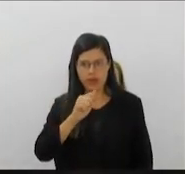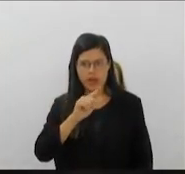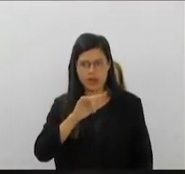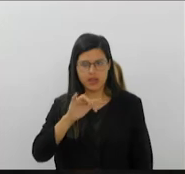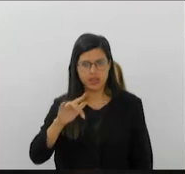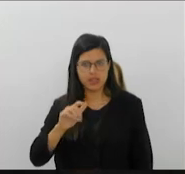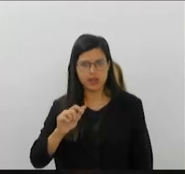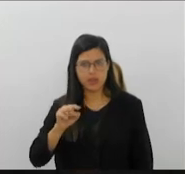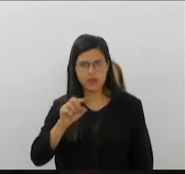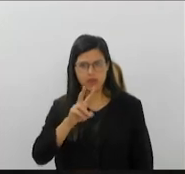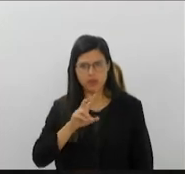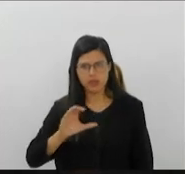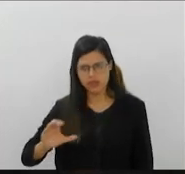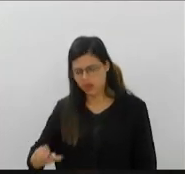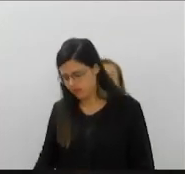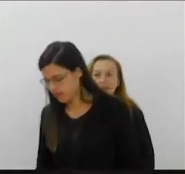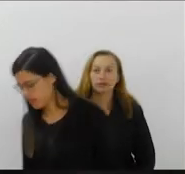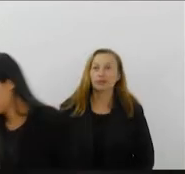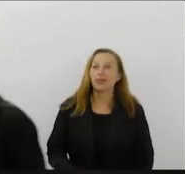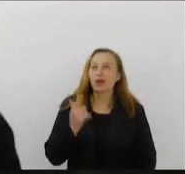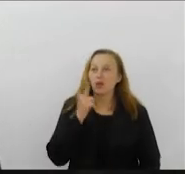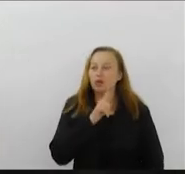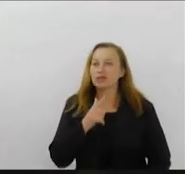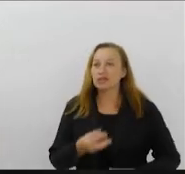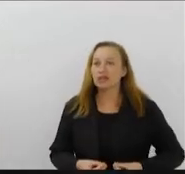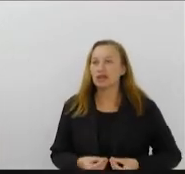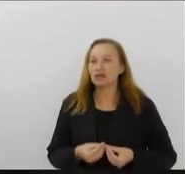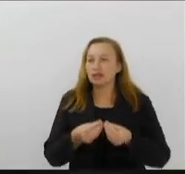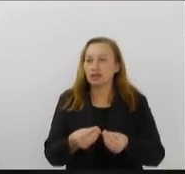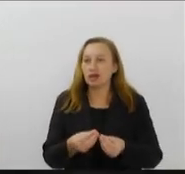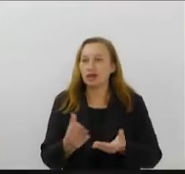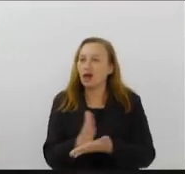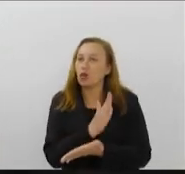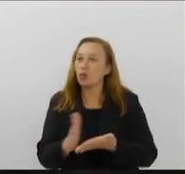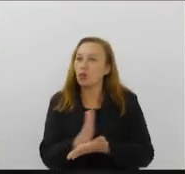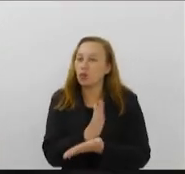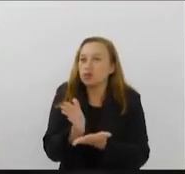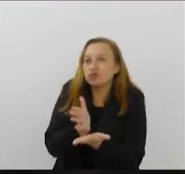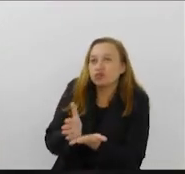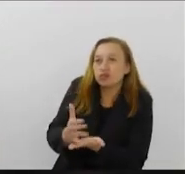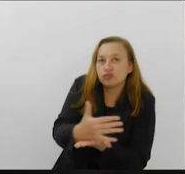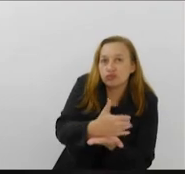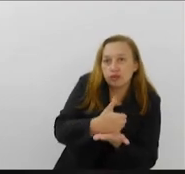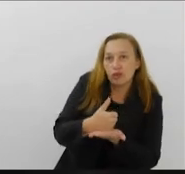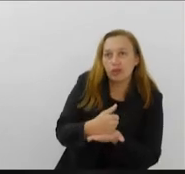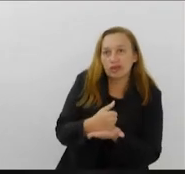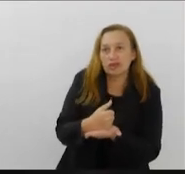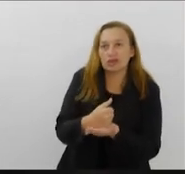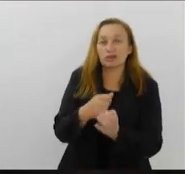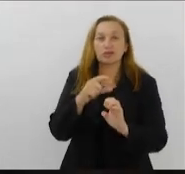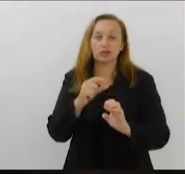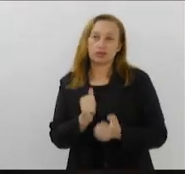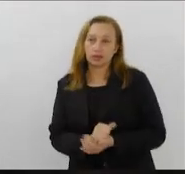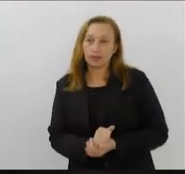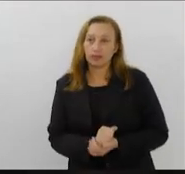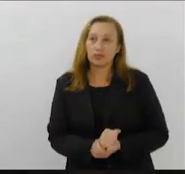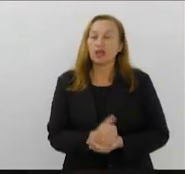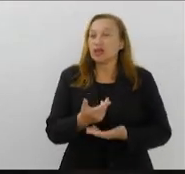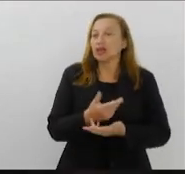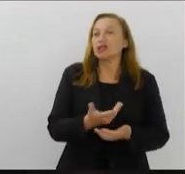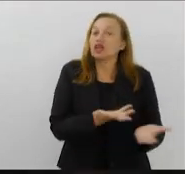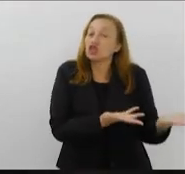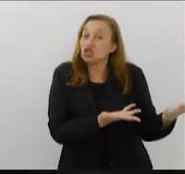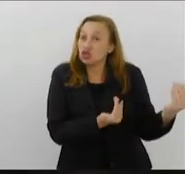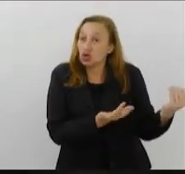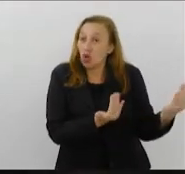www.realiza.vc, e ali a gente consegue entregar alguns dados de empregabilidade. A gente já vem fazendo um trabalho de inserir jovens, né? A gente tem vagas ali